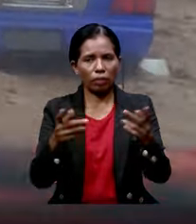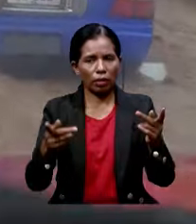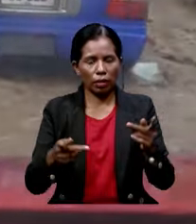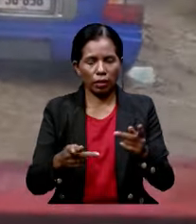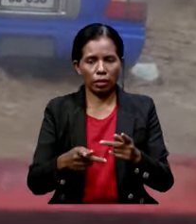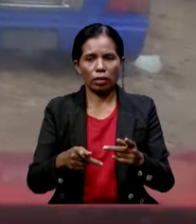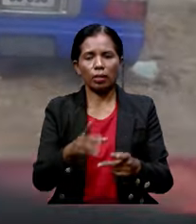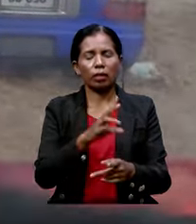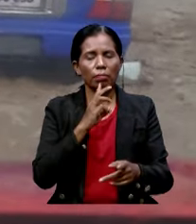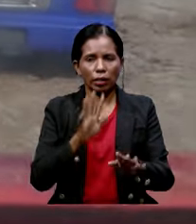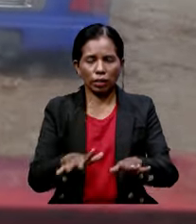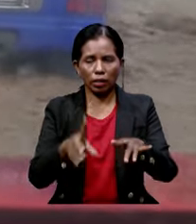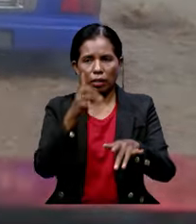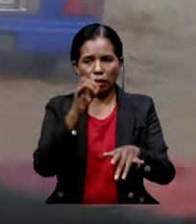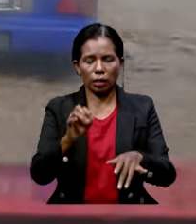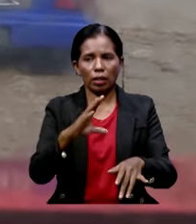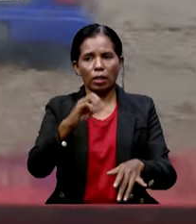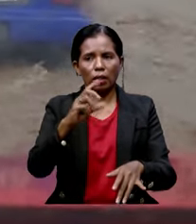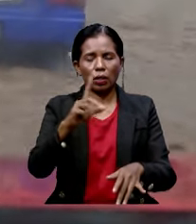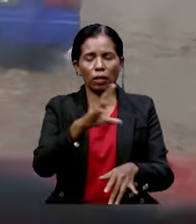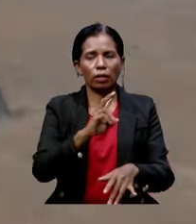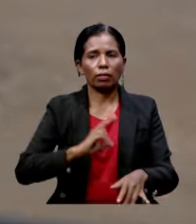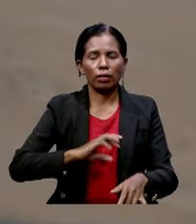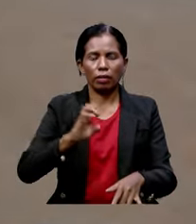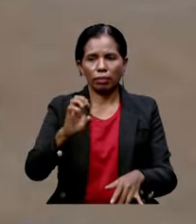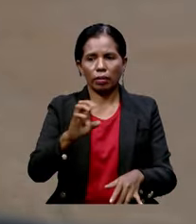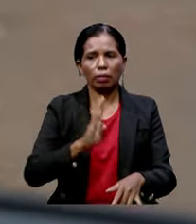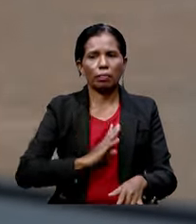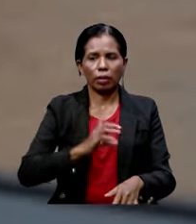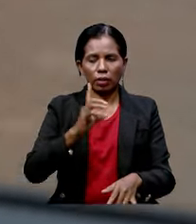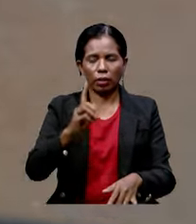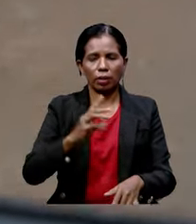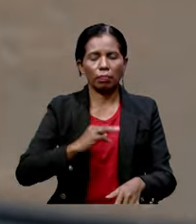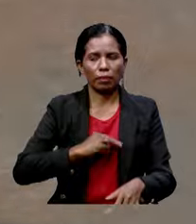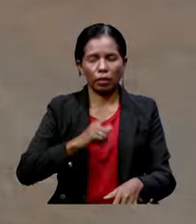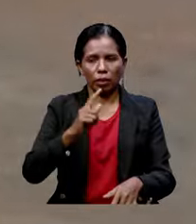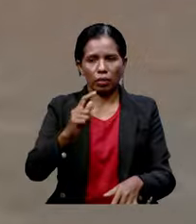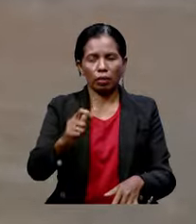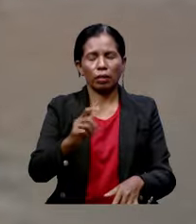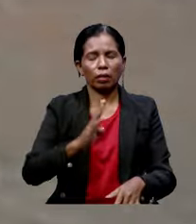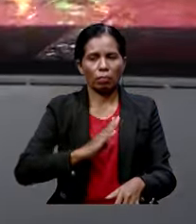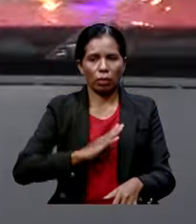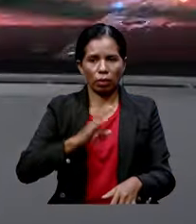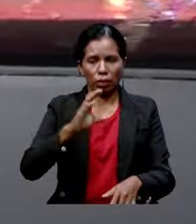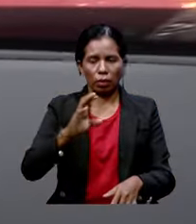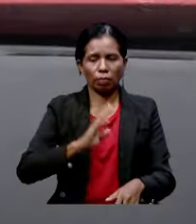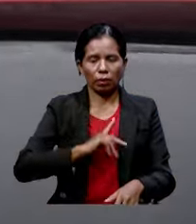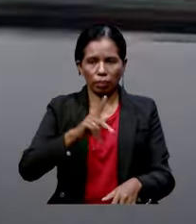ke kapital Dili makanesan Kaikoli Vila Verde Balide Mataduro Bekora Bebonuk